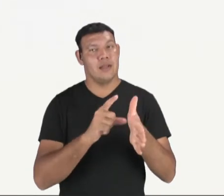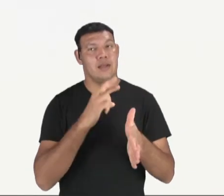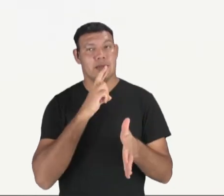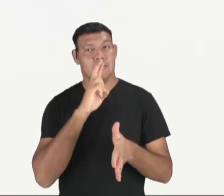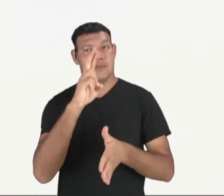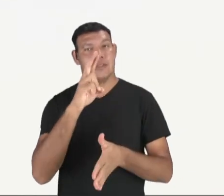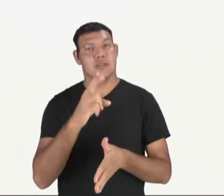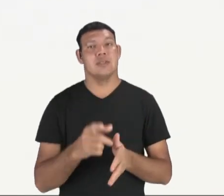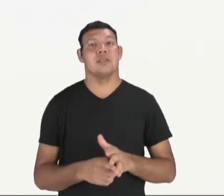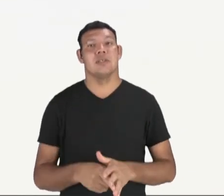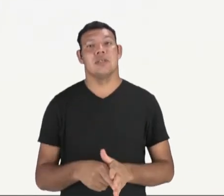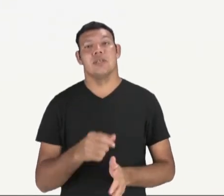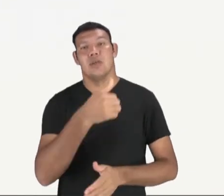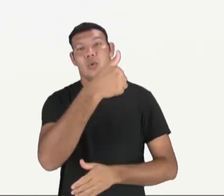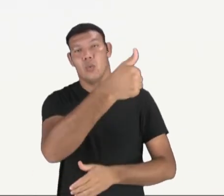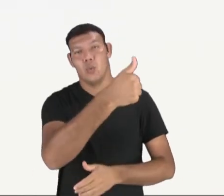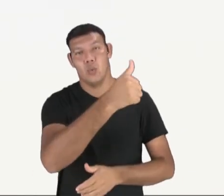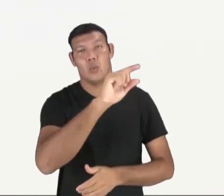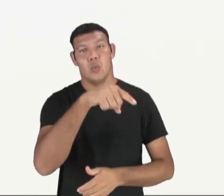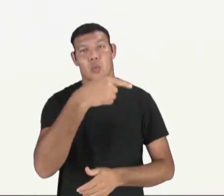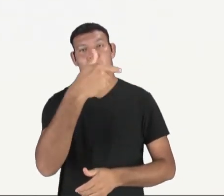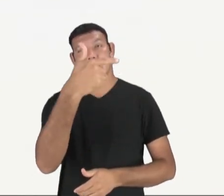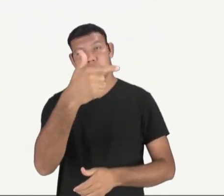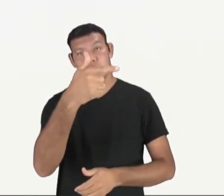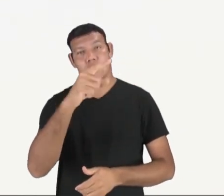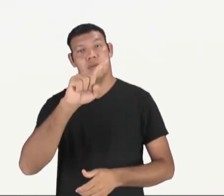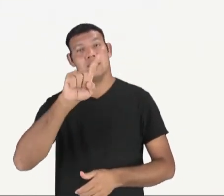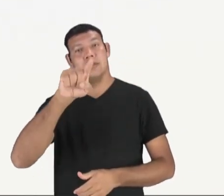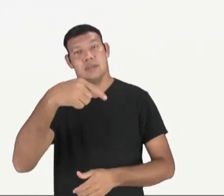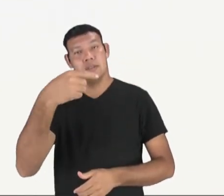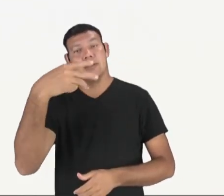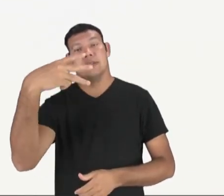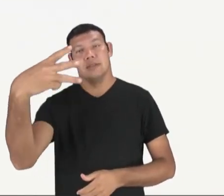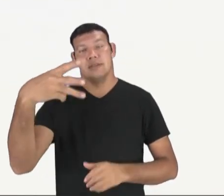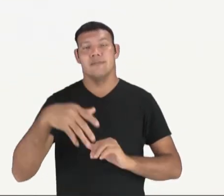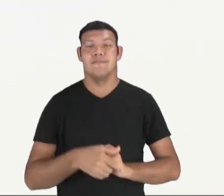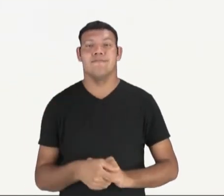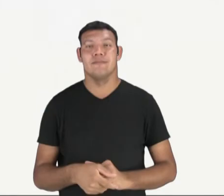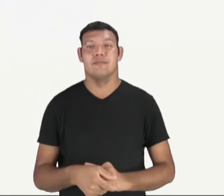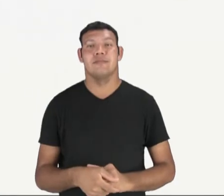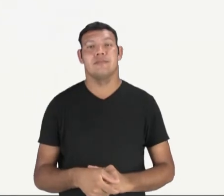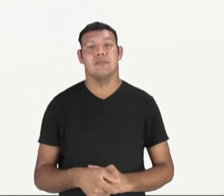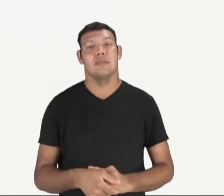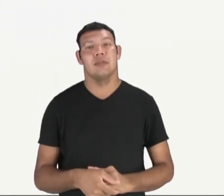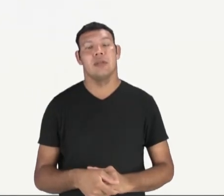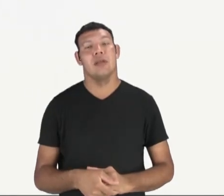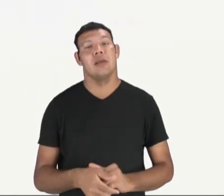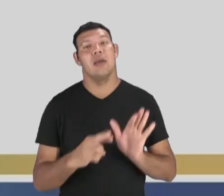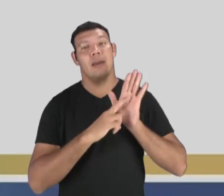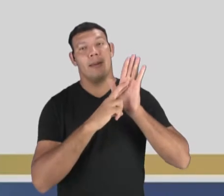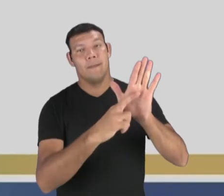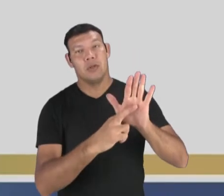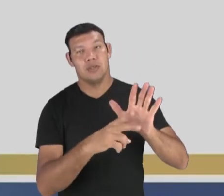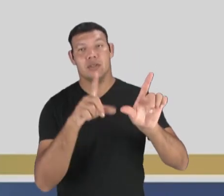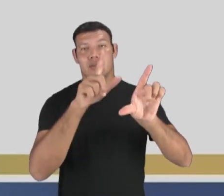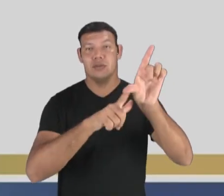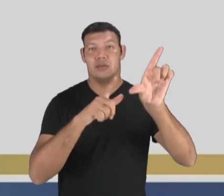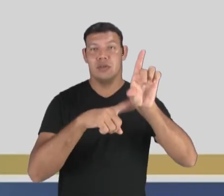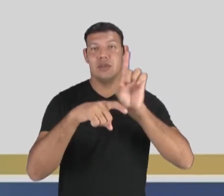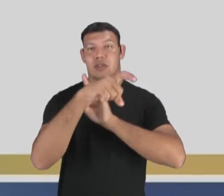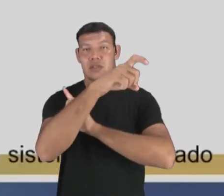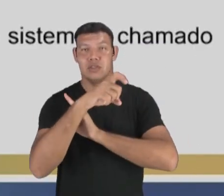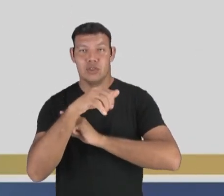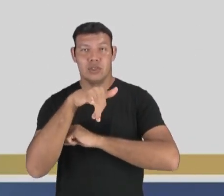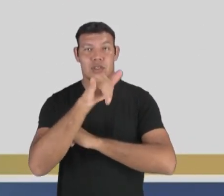era o valor de x1, o valor de y2 e o z era 3, a nossa terna ordenada. Tudo